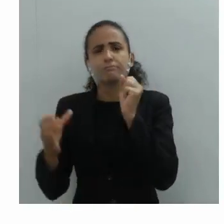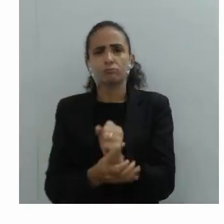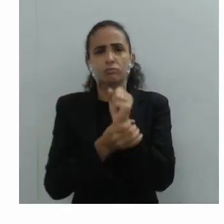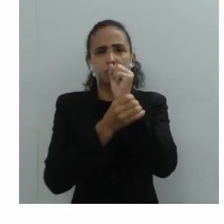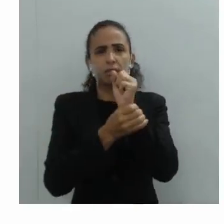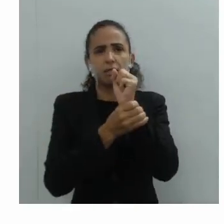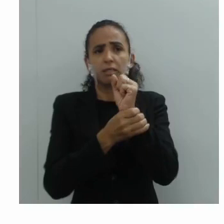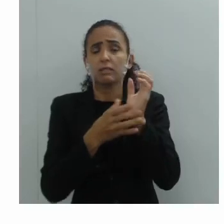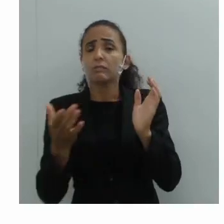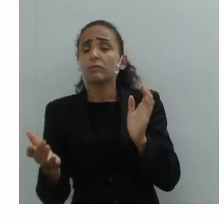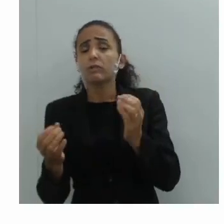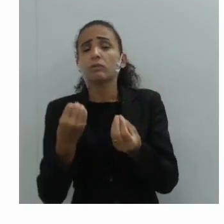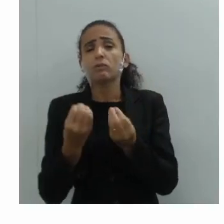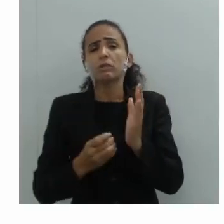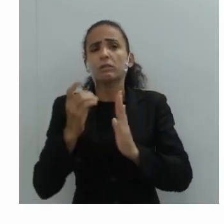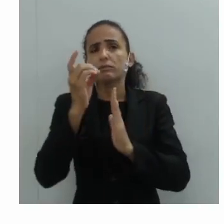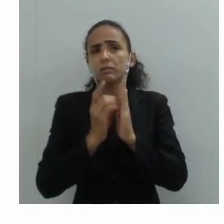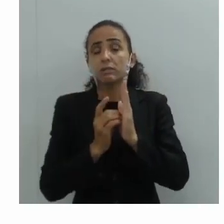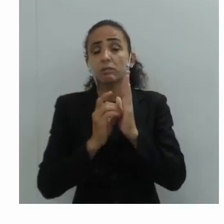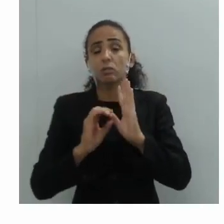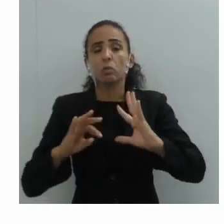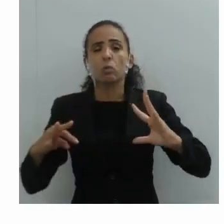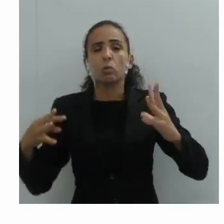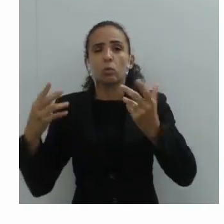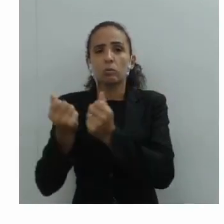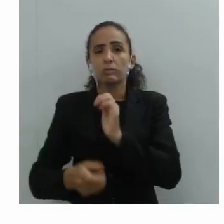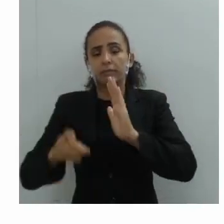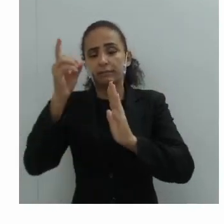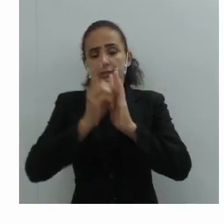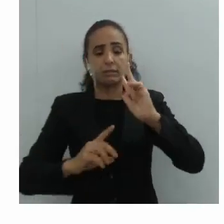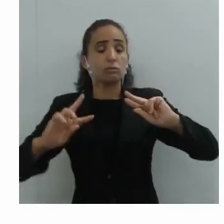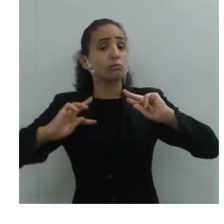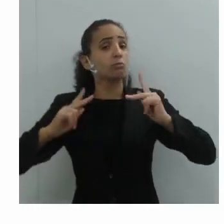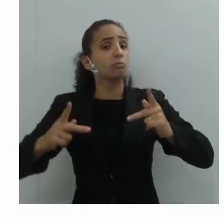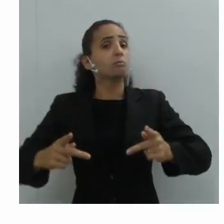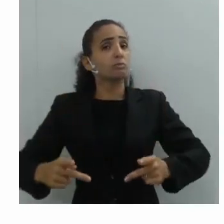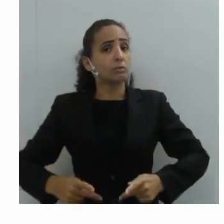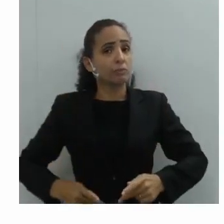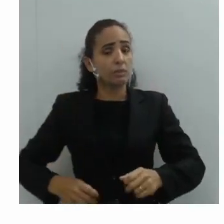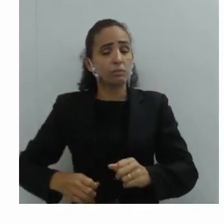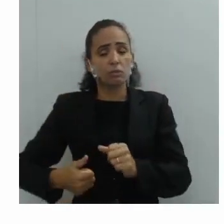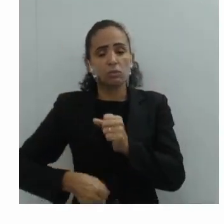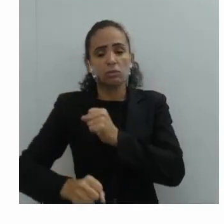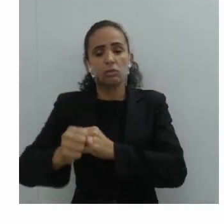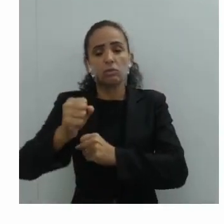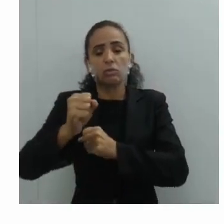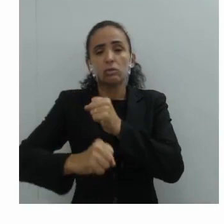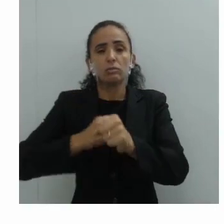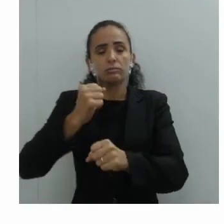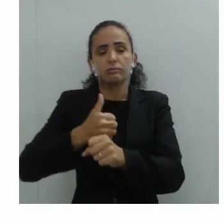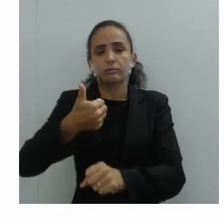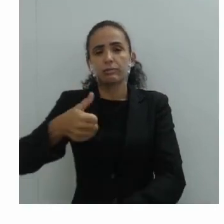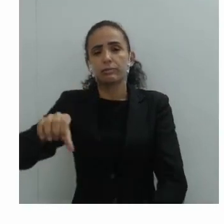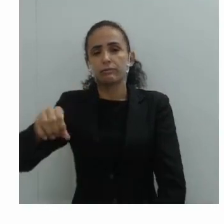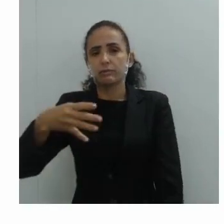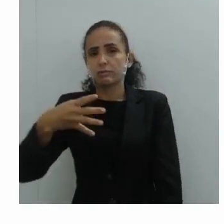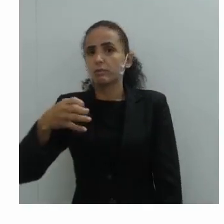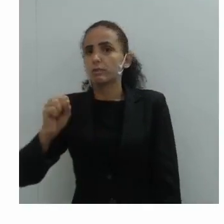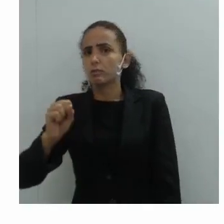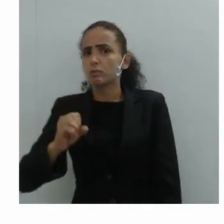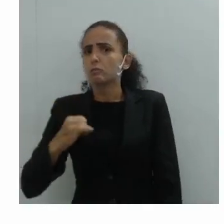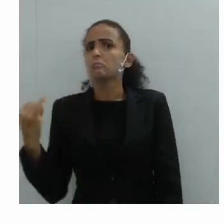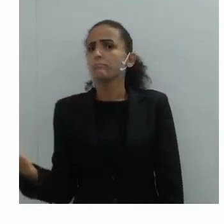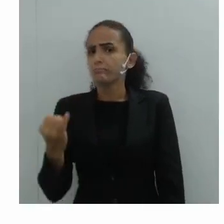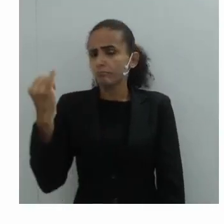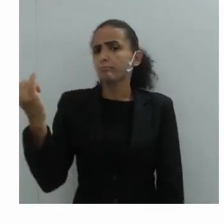pela Declaração Universal dos Direitos Humanos, que é de 48, importante documento internacional